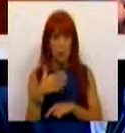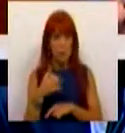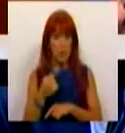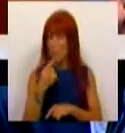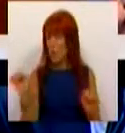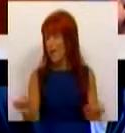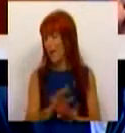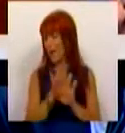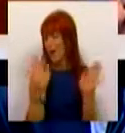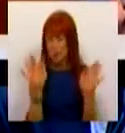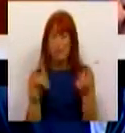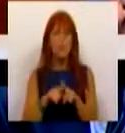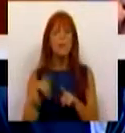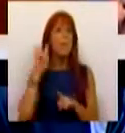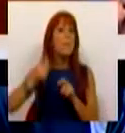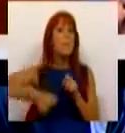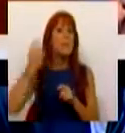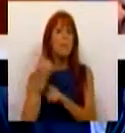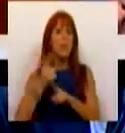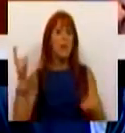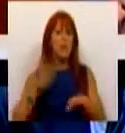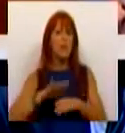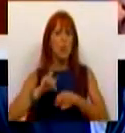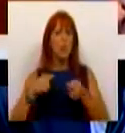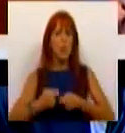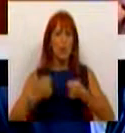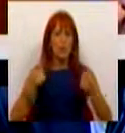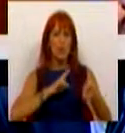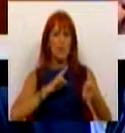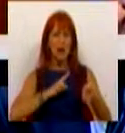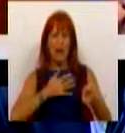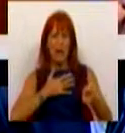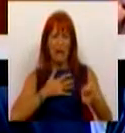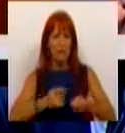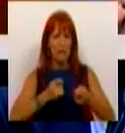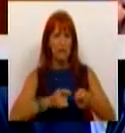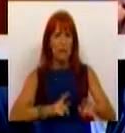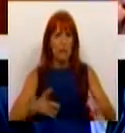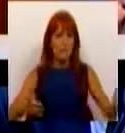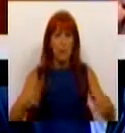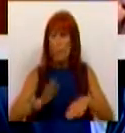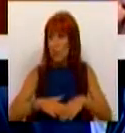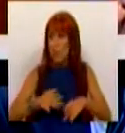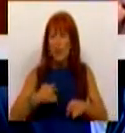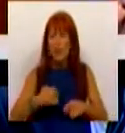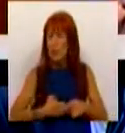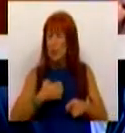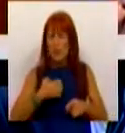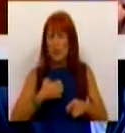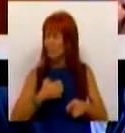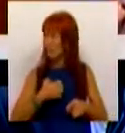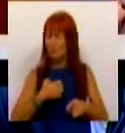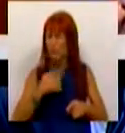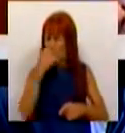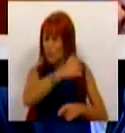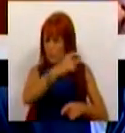eram muito claros. A principal causa pelo qual os investidores privados não investiam é porque não sentiam, por parte